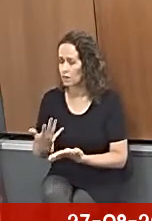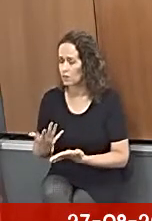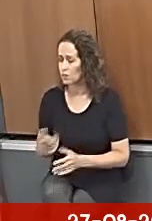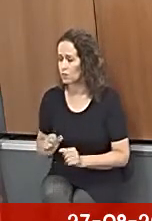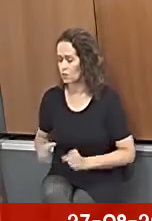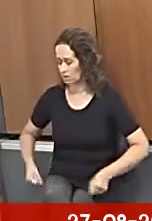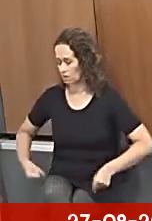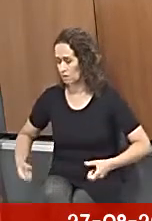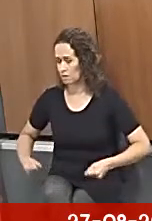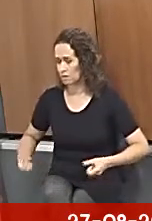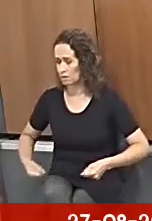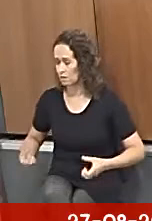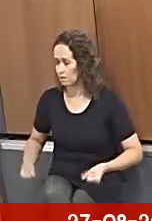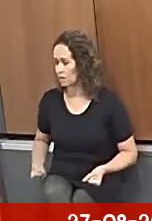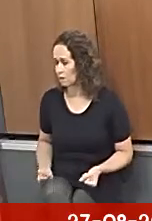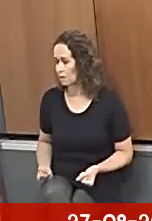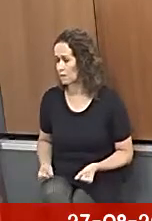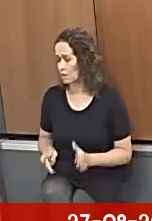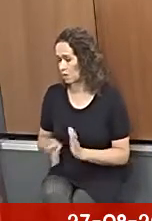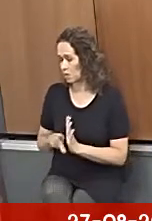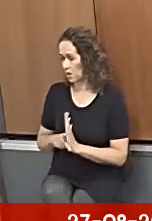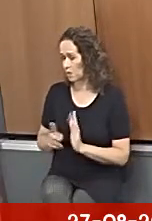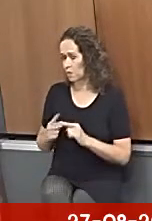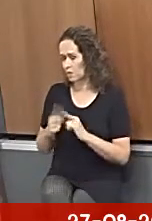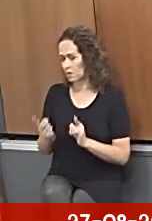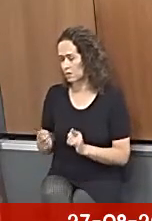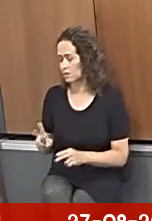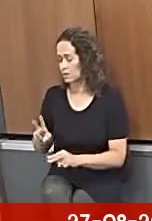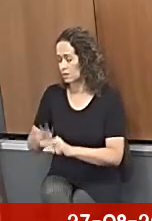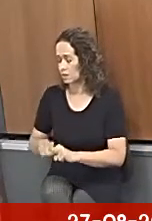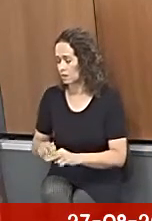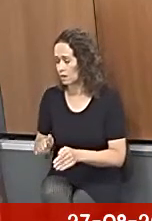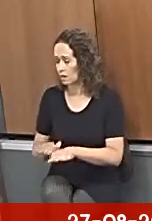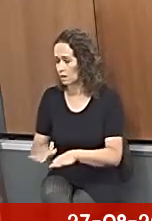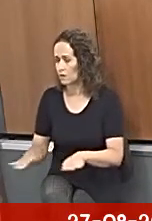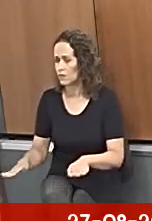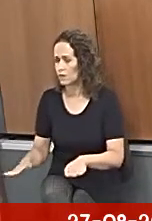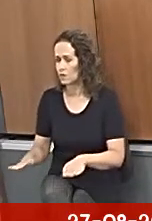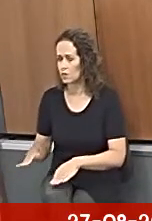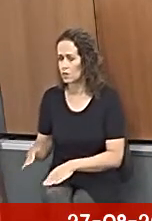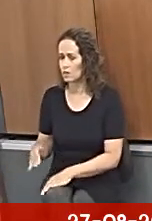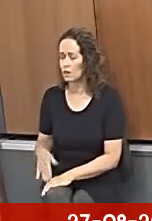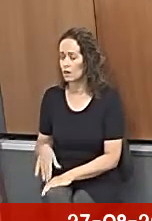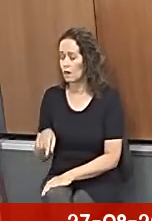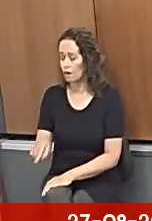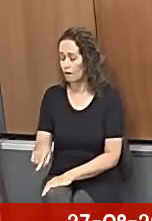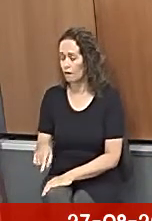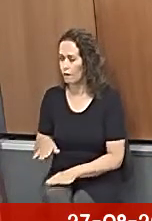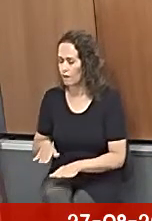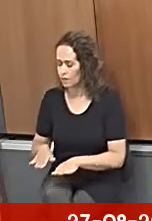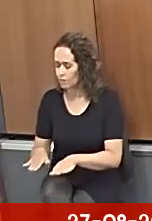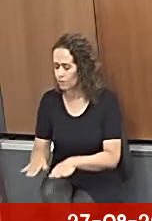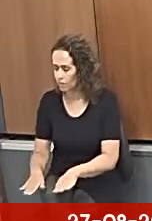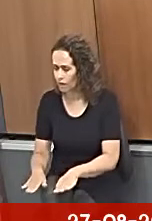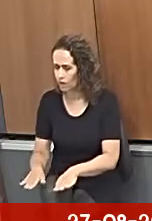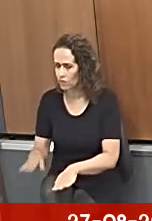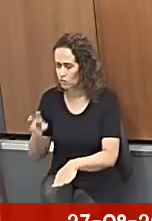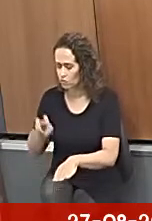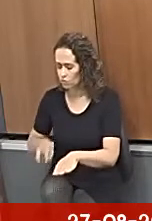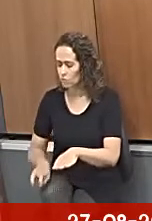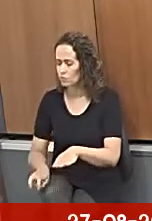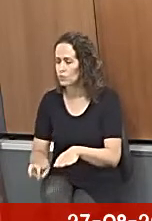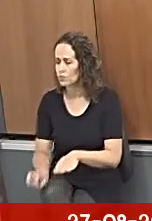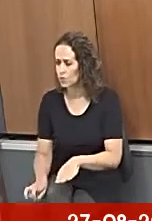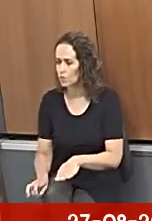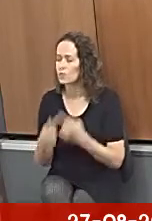cadeirantes não é cadeirante não sentei na frente por causa do autismo e lá embaixo e com o pescoço torto virada ele não tem acesso à